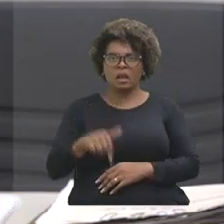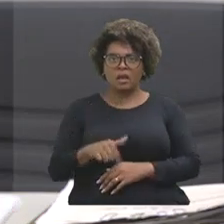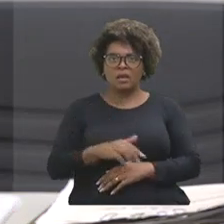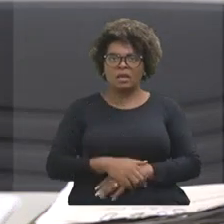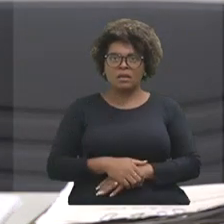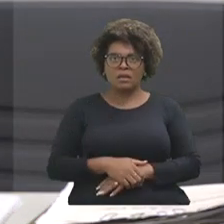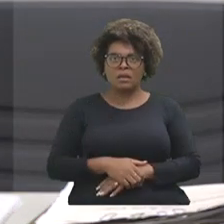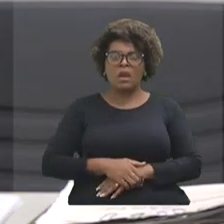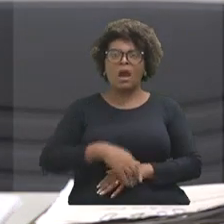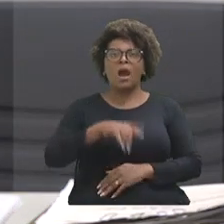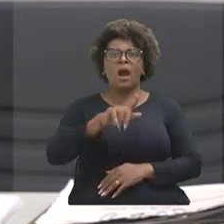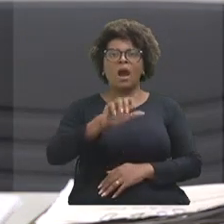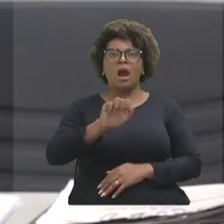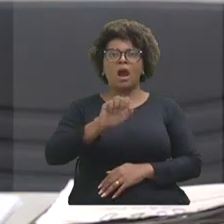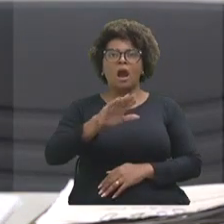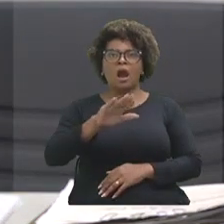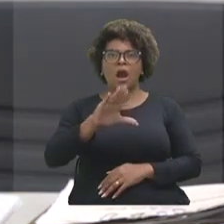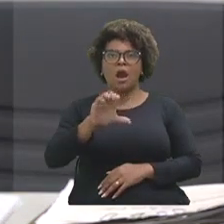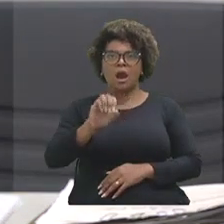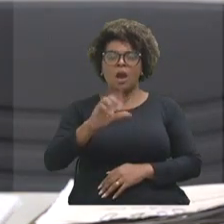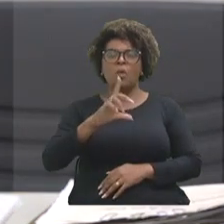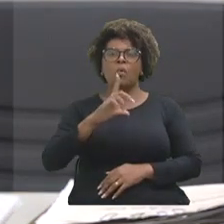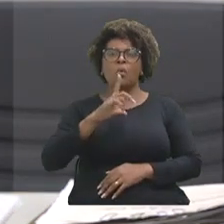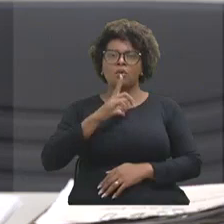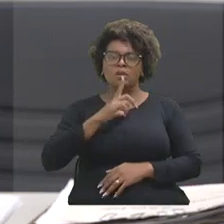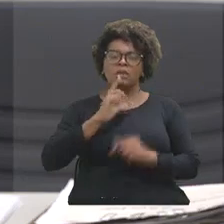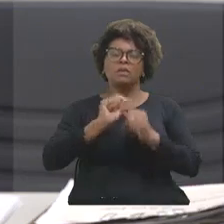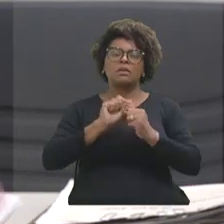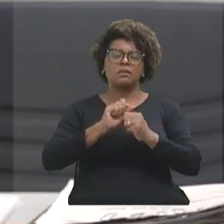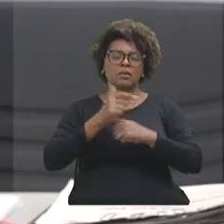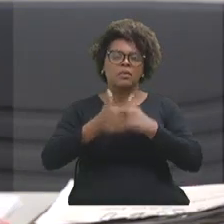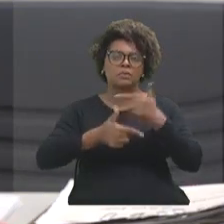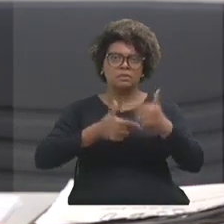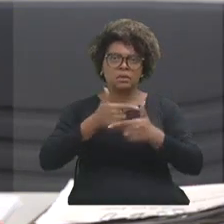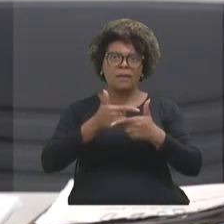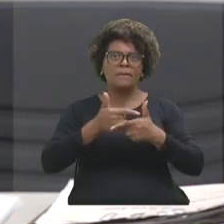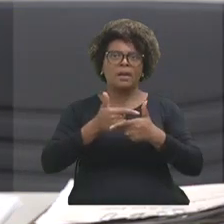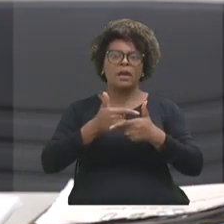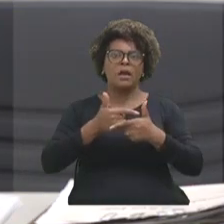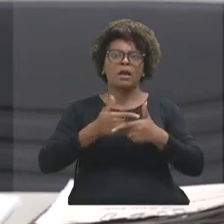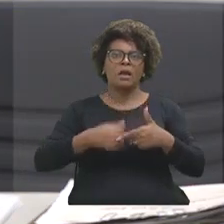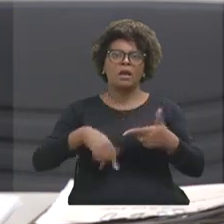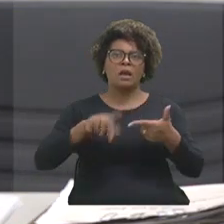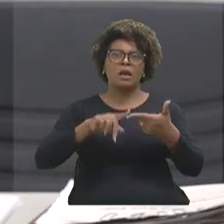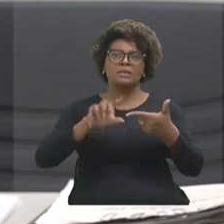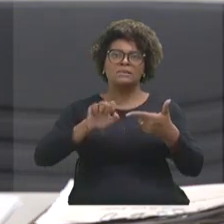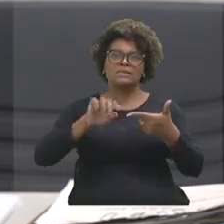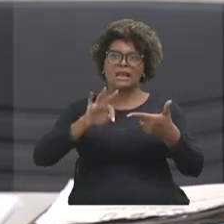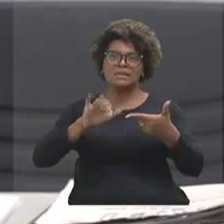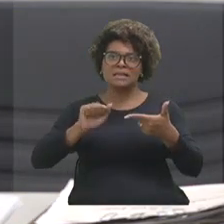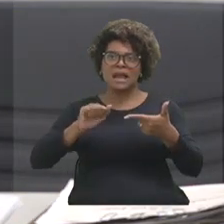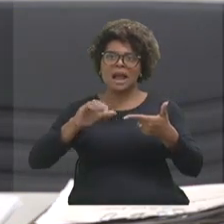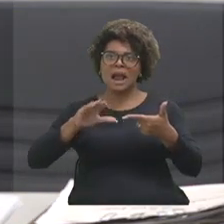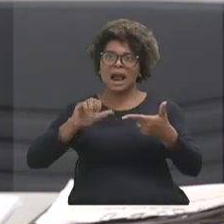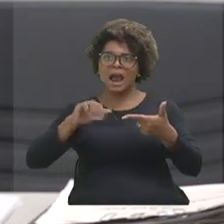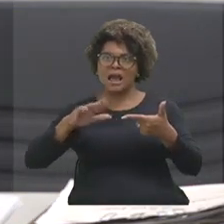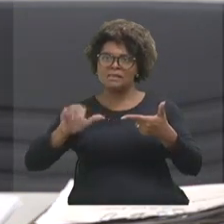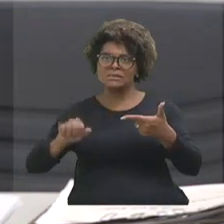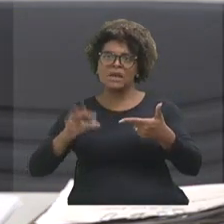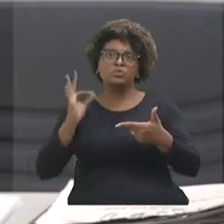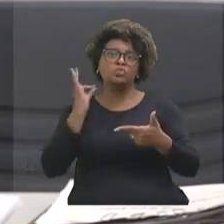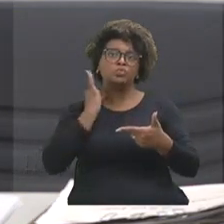ao gaeco que tem feito um trabalho que eu já vi Santa Casa de Juiz de Fora hoje está